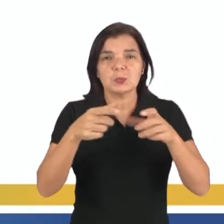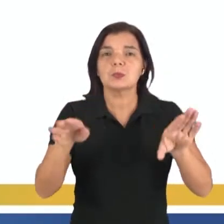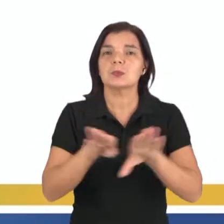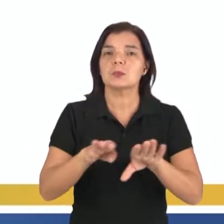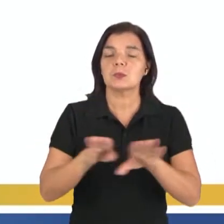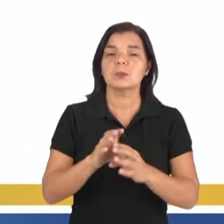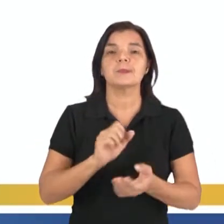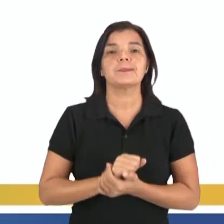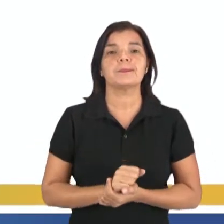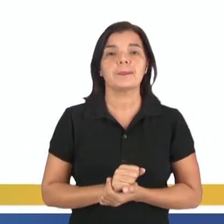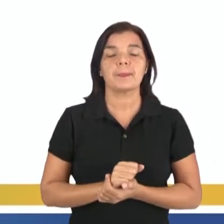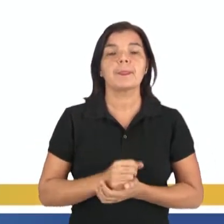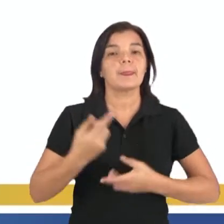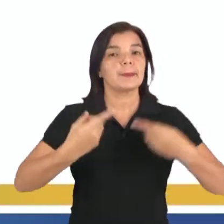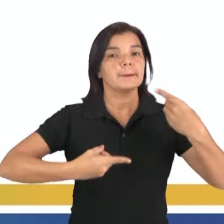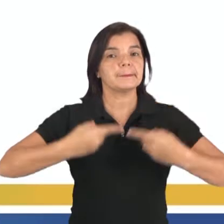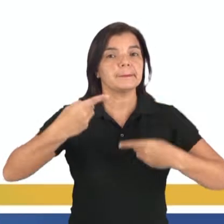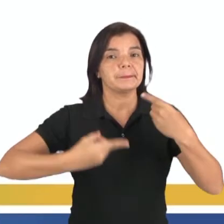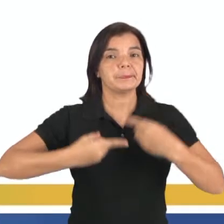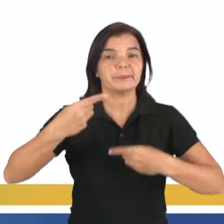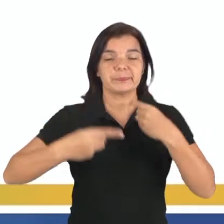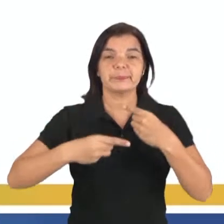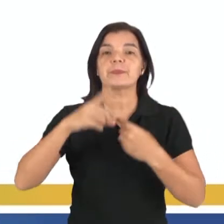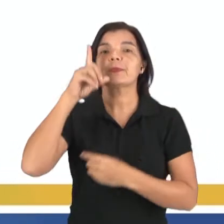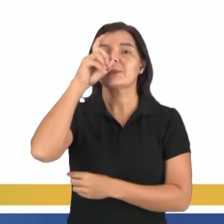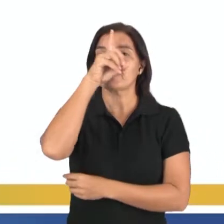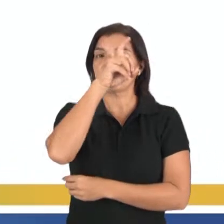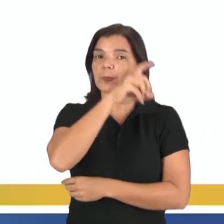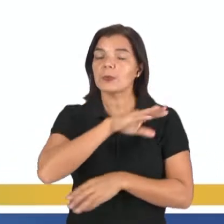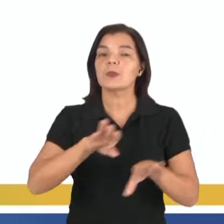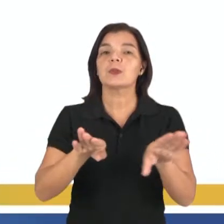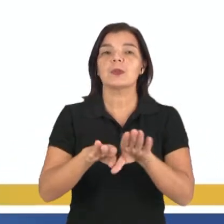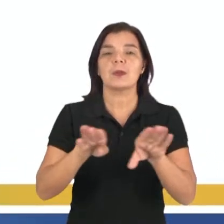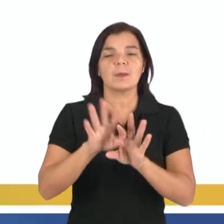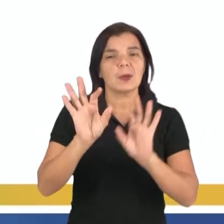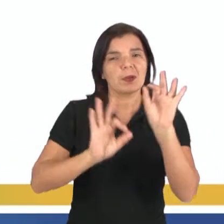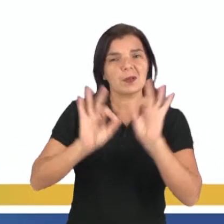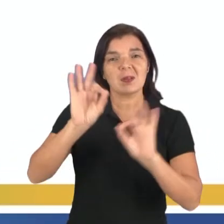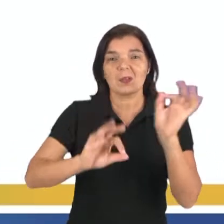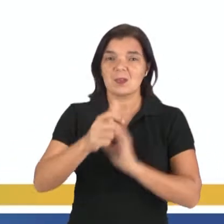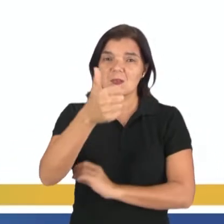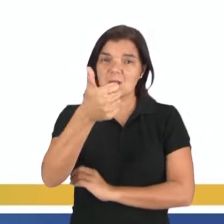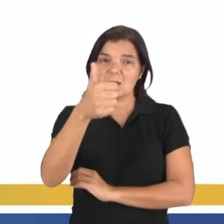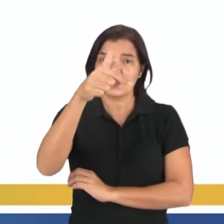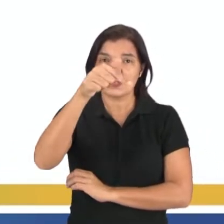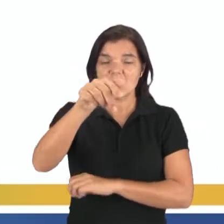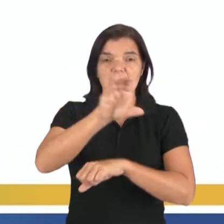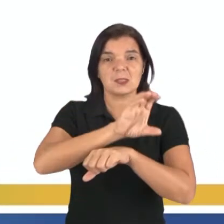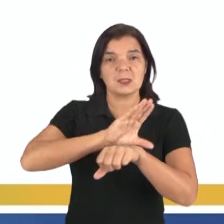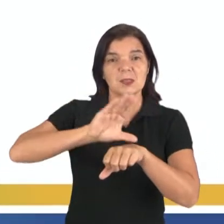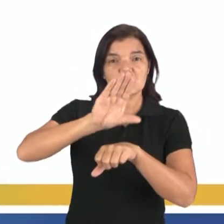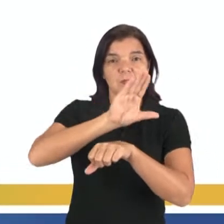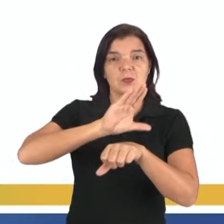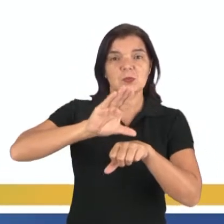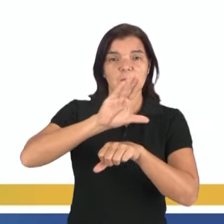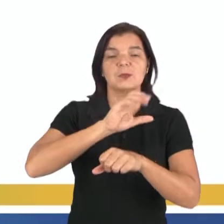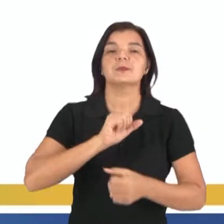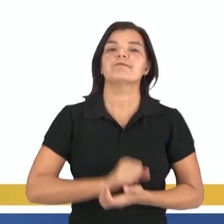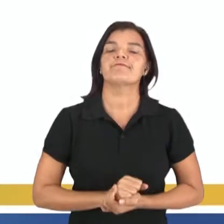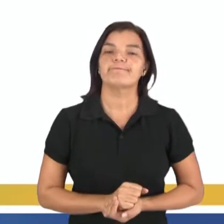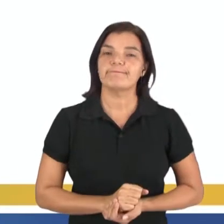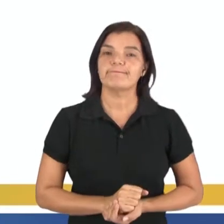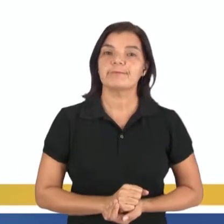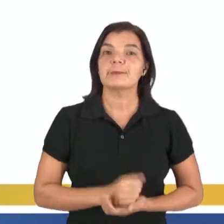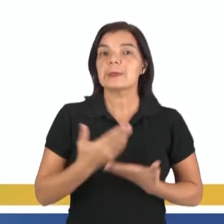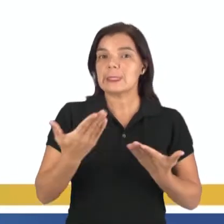e com uma política muito atropelada. Inclusive, eles elaboraram 17 constituições, tá, gente?